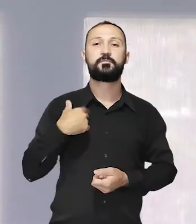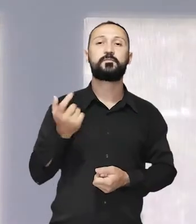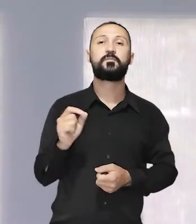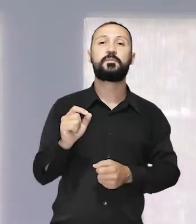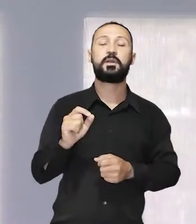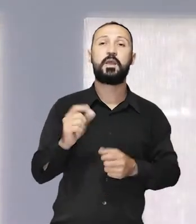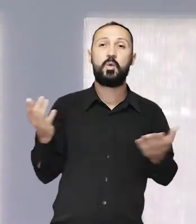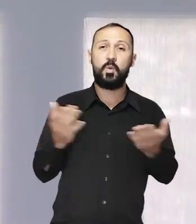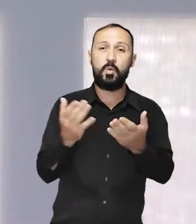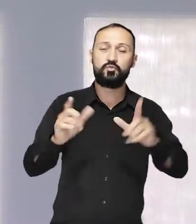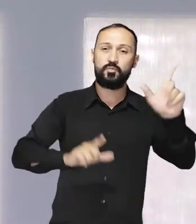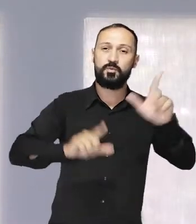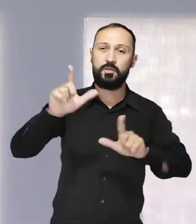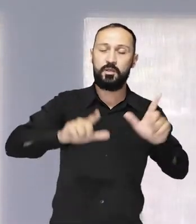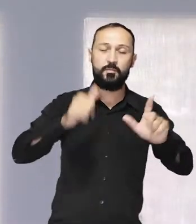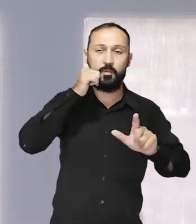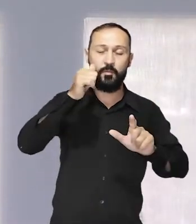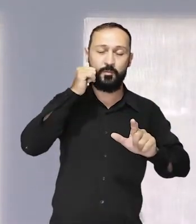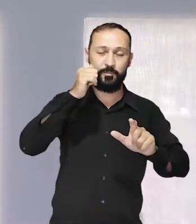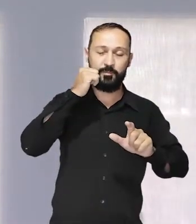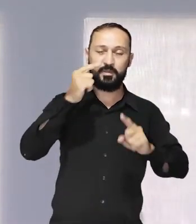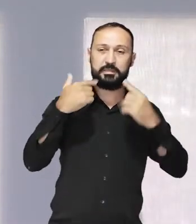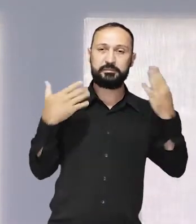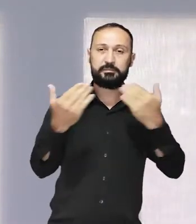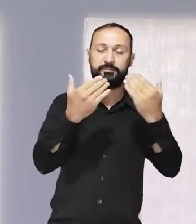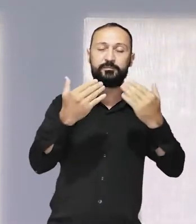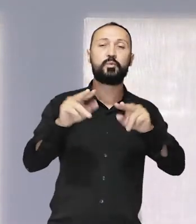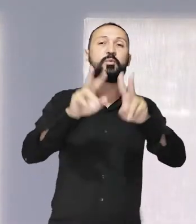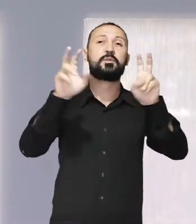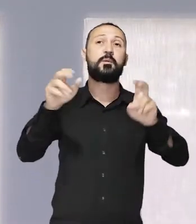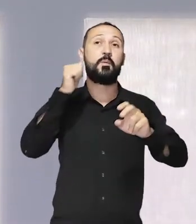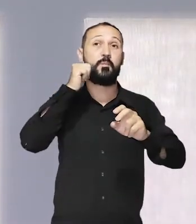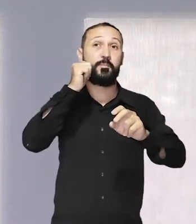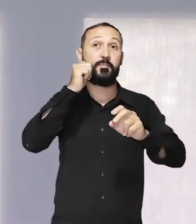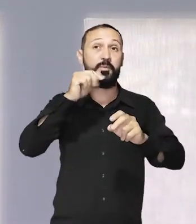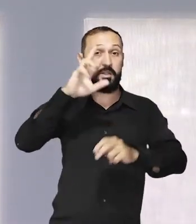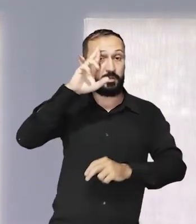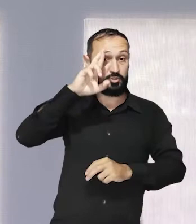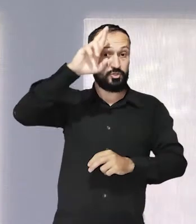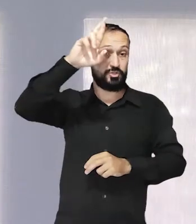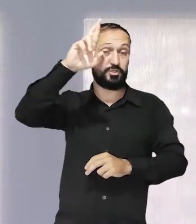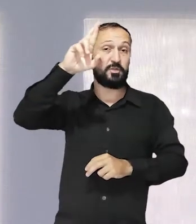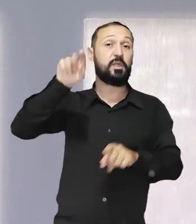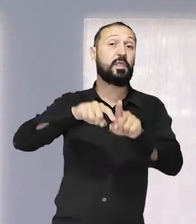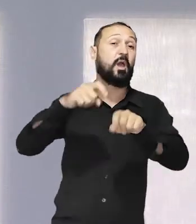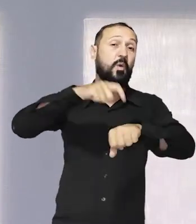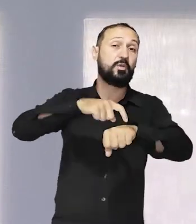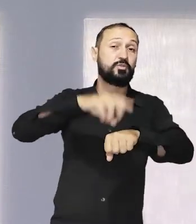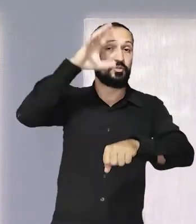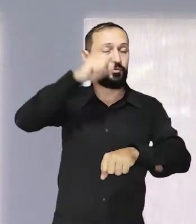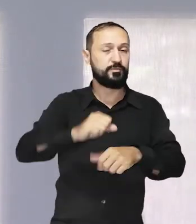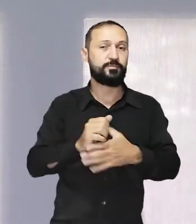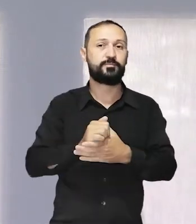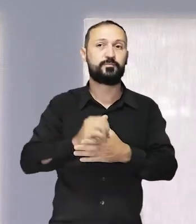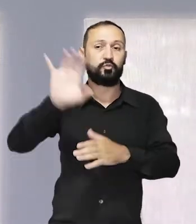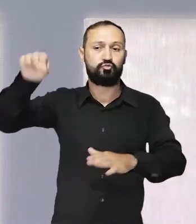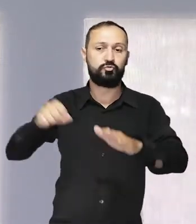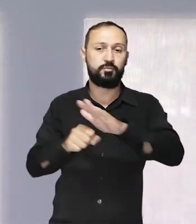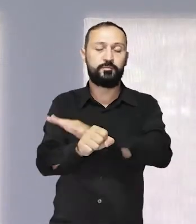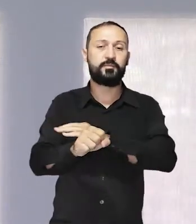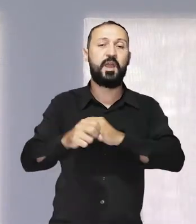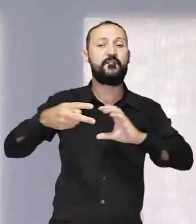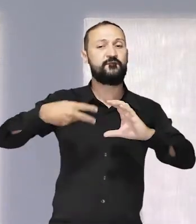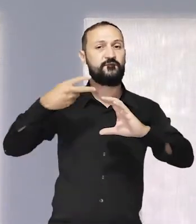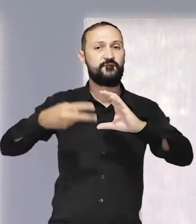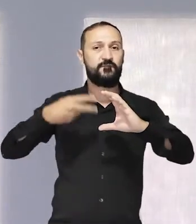O programa Mulheres em Debate tratou do tema Mulher no Poder e na Tomada de Decisões. O programa trouxe para debater